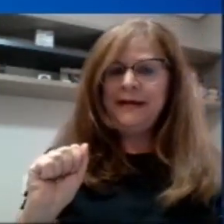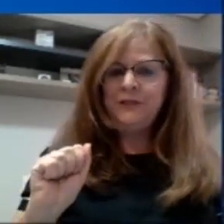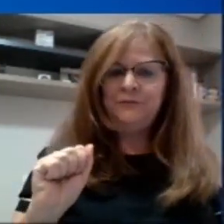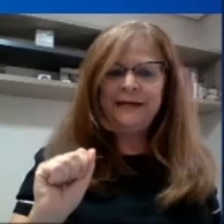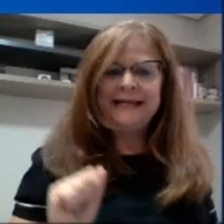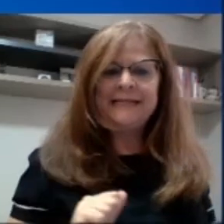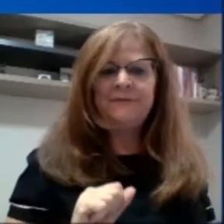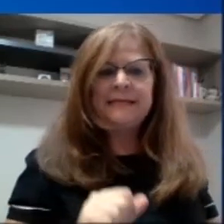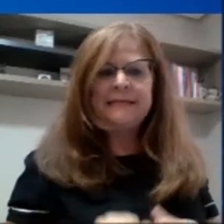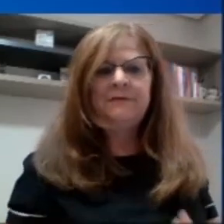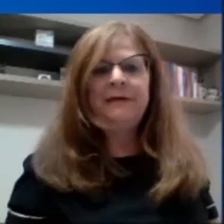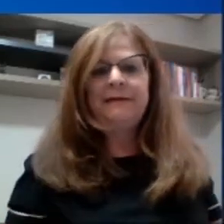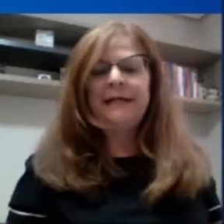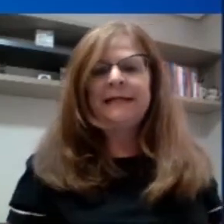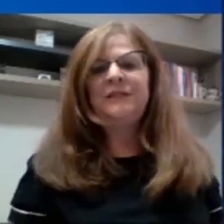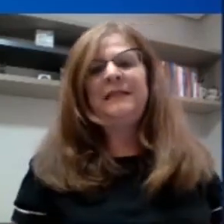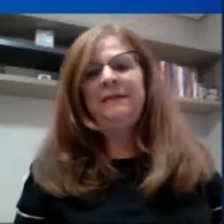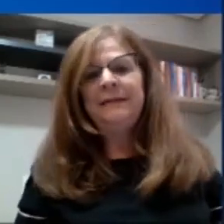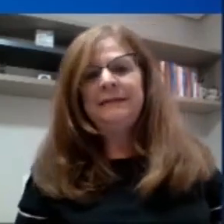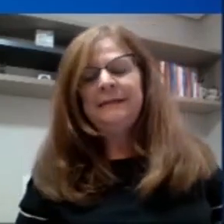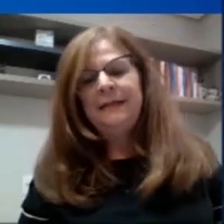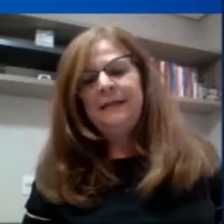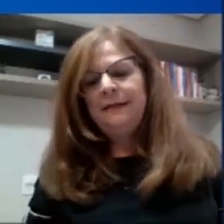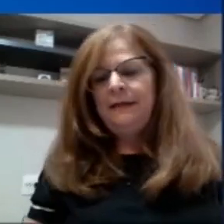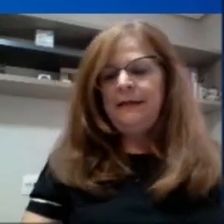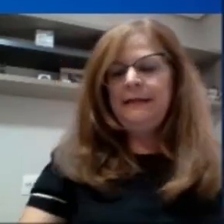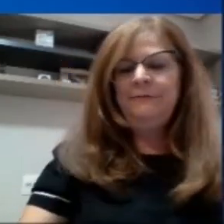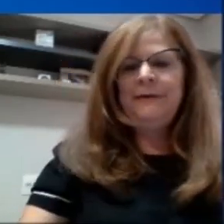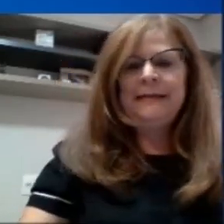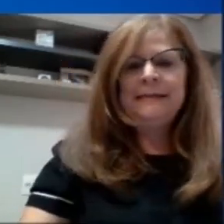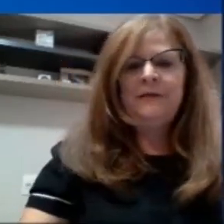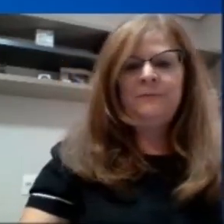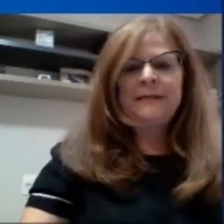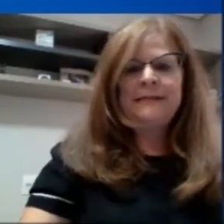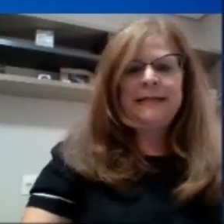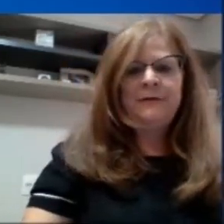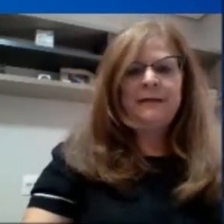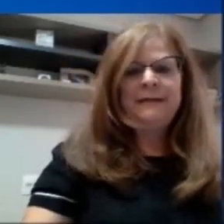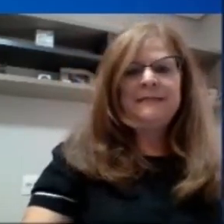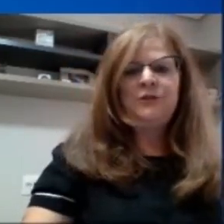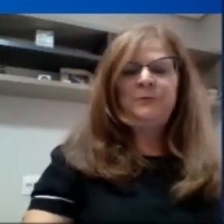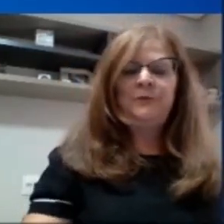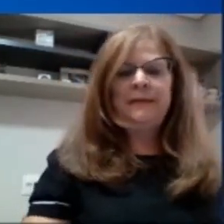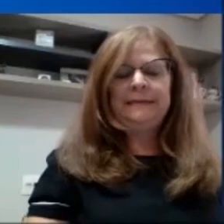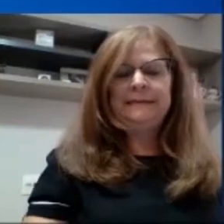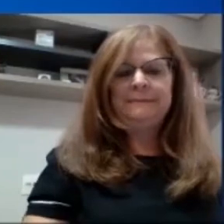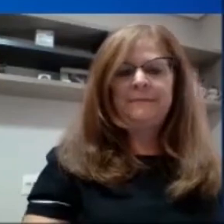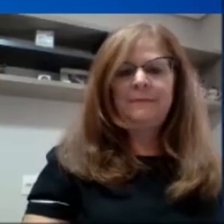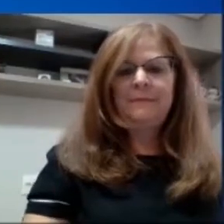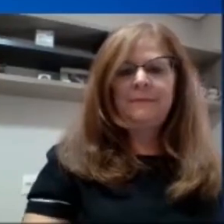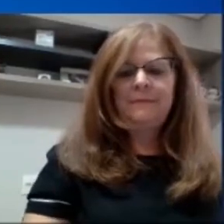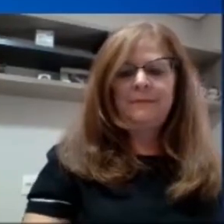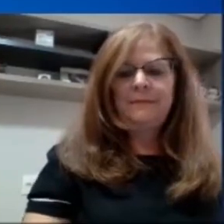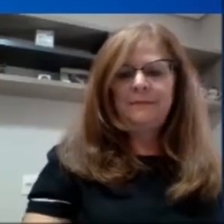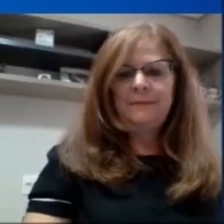Qual é a diferença que vocês estão vendo aí na de Libras e na frase que eu passei agora mesmo de português?